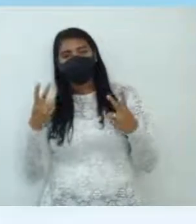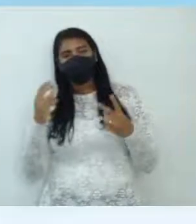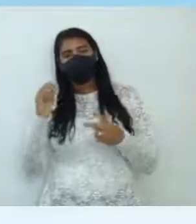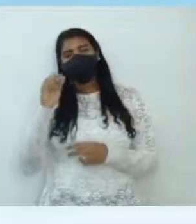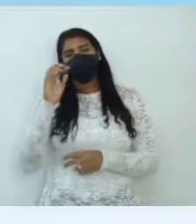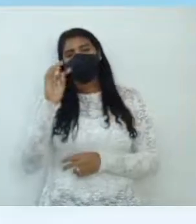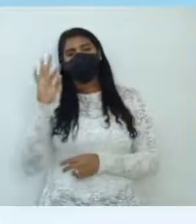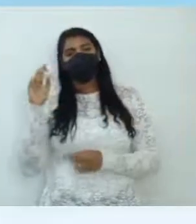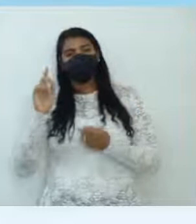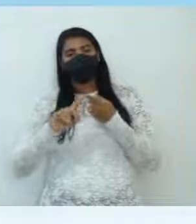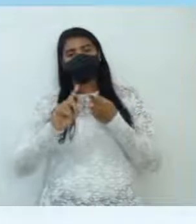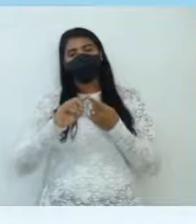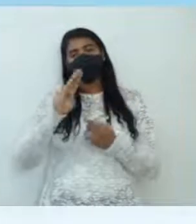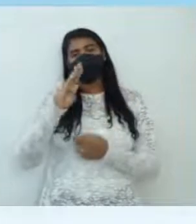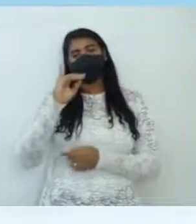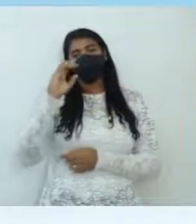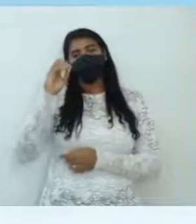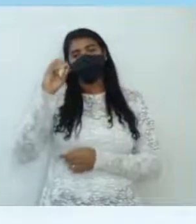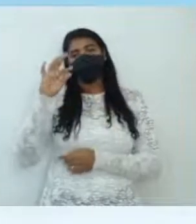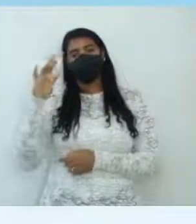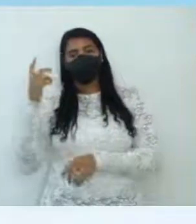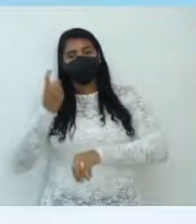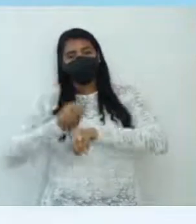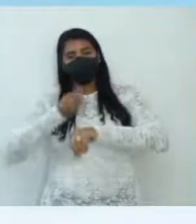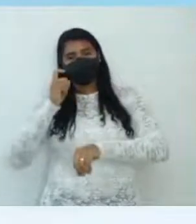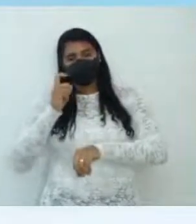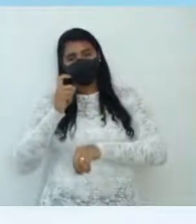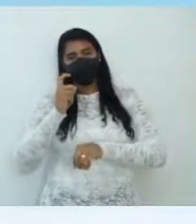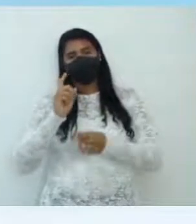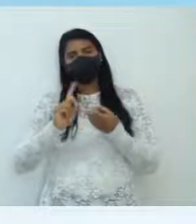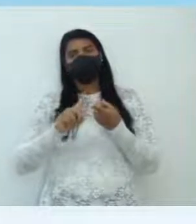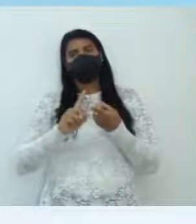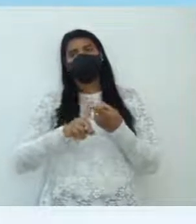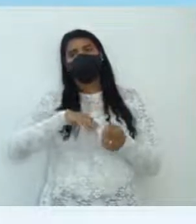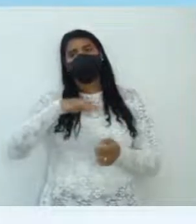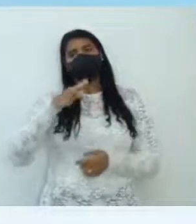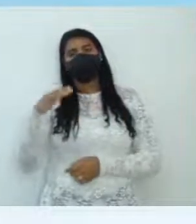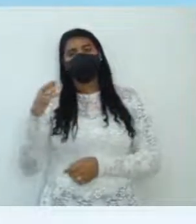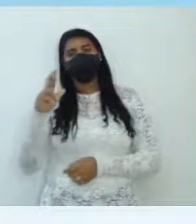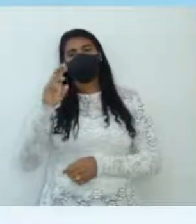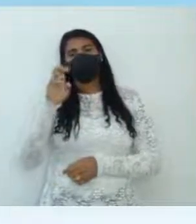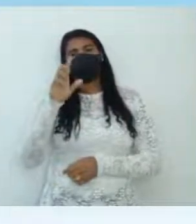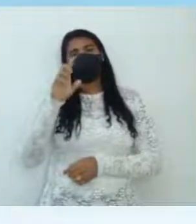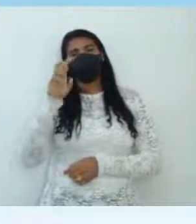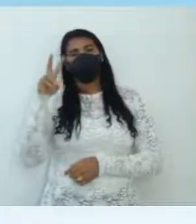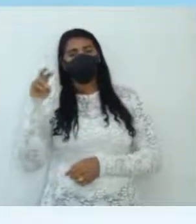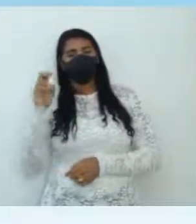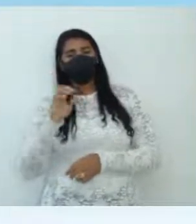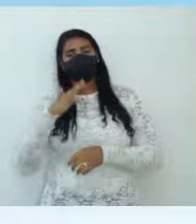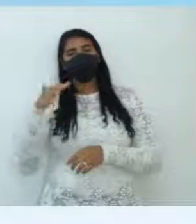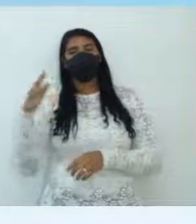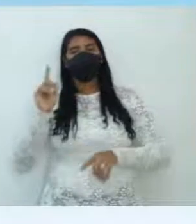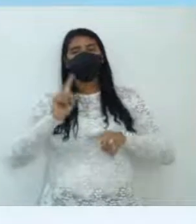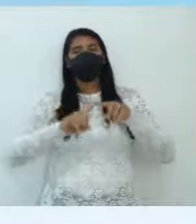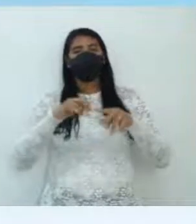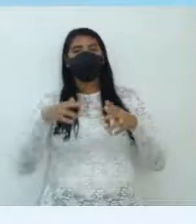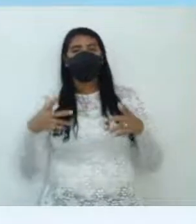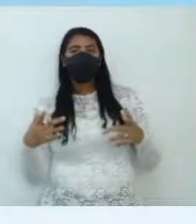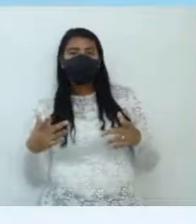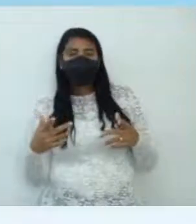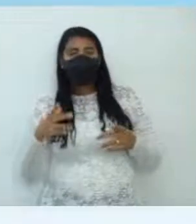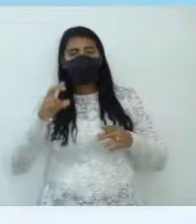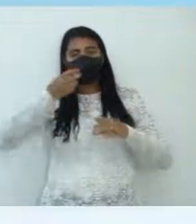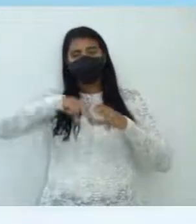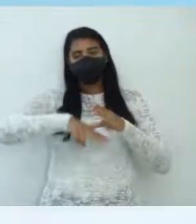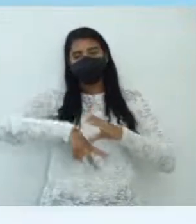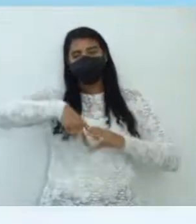das biosferas, dos solos e das formas de relevo. A atividade mineradora,